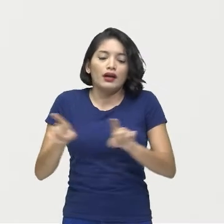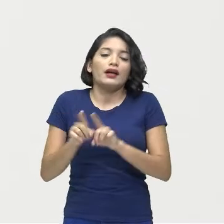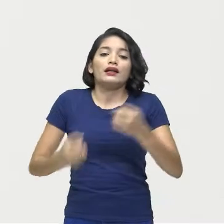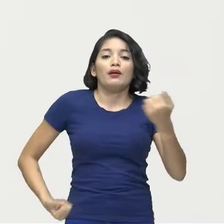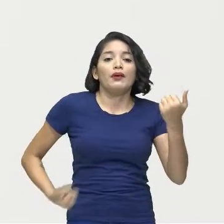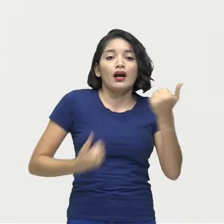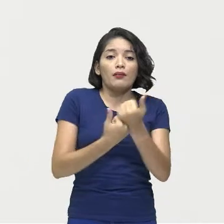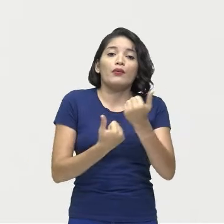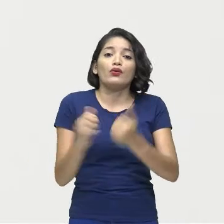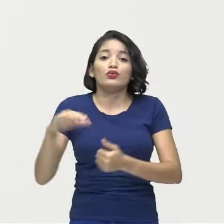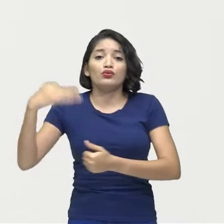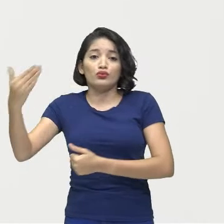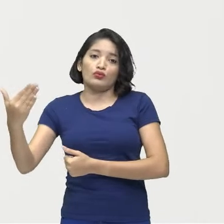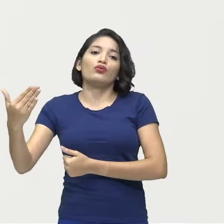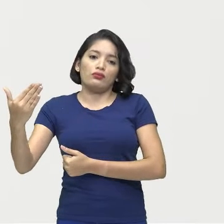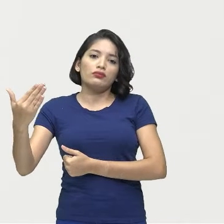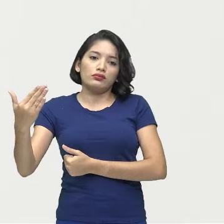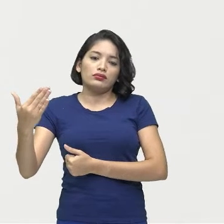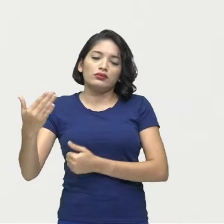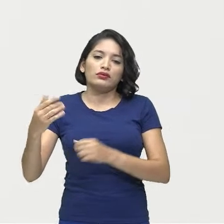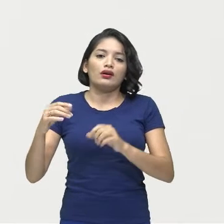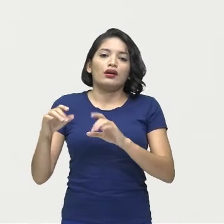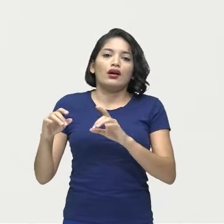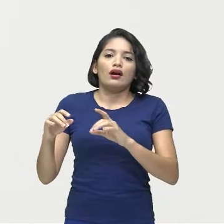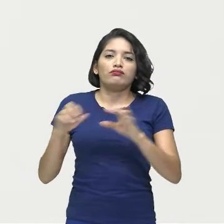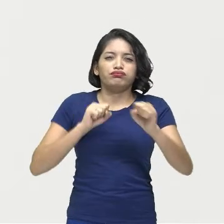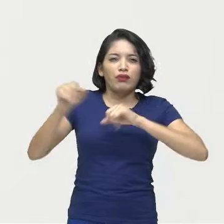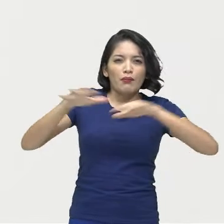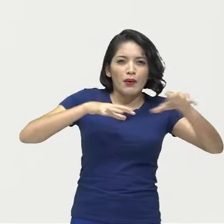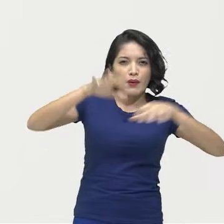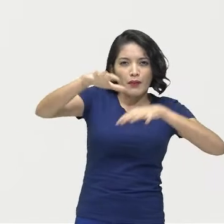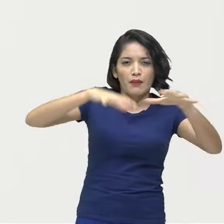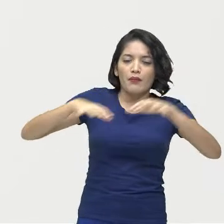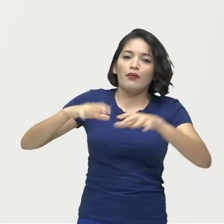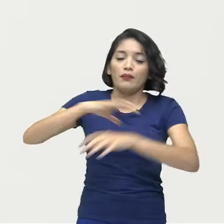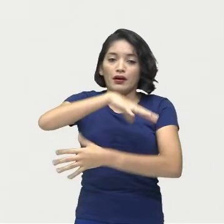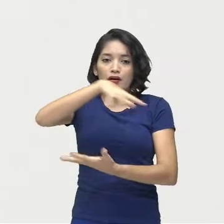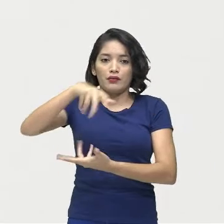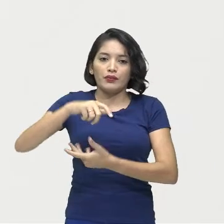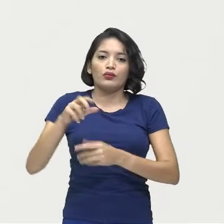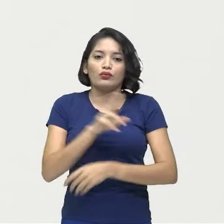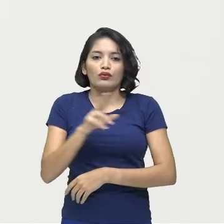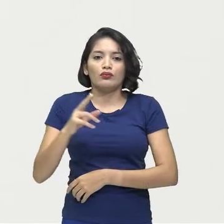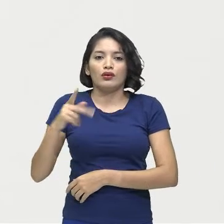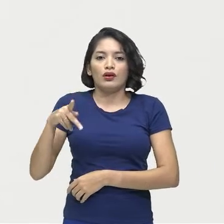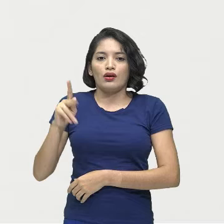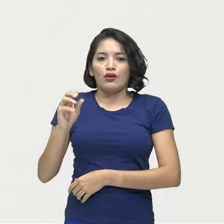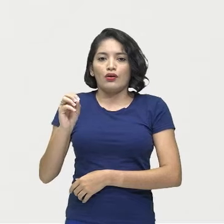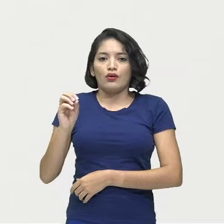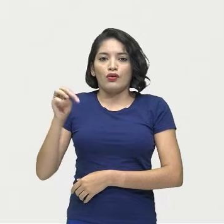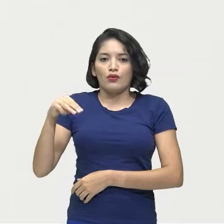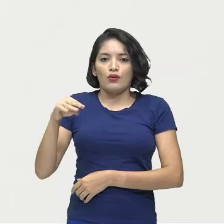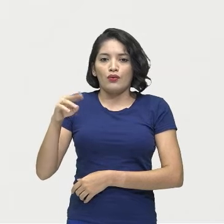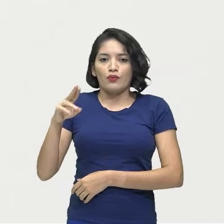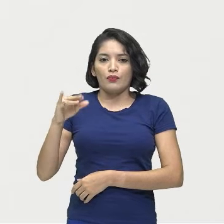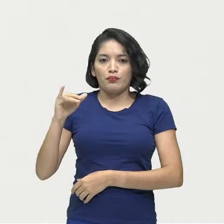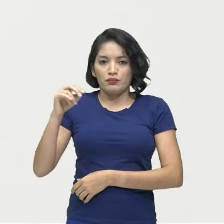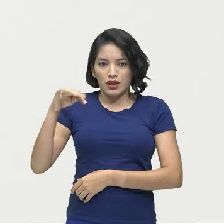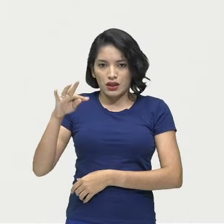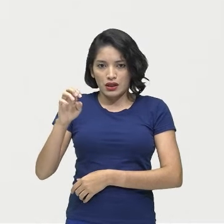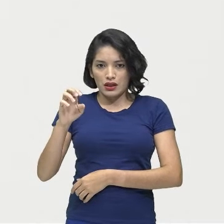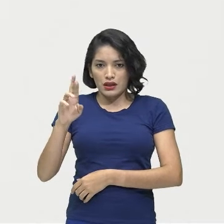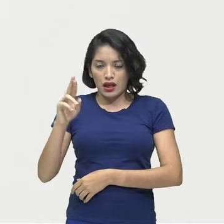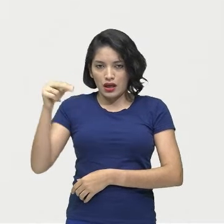de diversos partidos comunistas espalhados pelo mundo, que vai ser a Comintern, certo? Então, aqui a gente